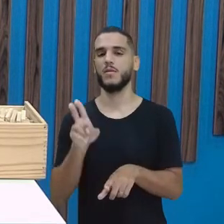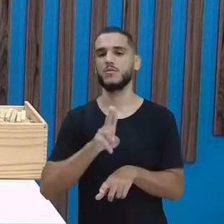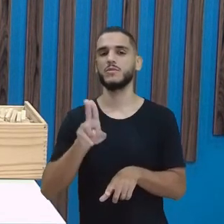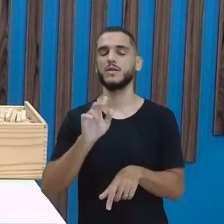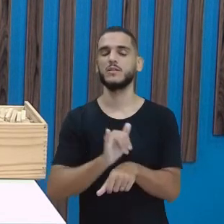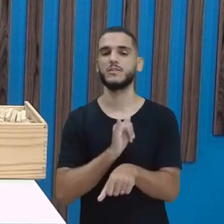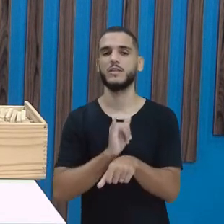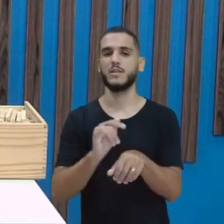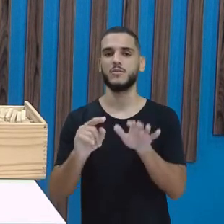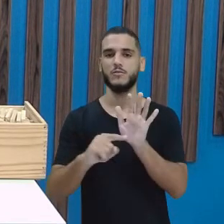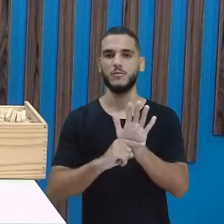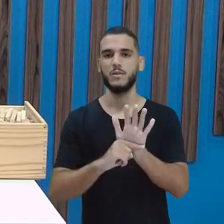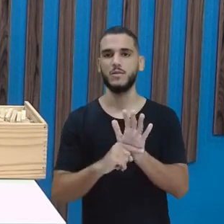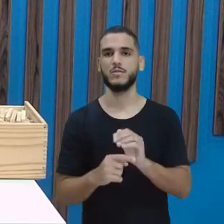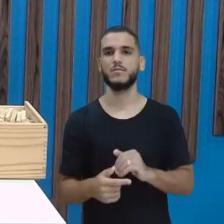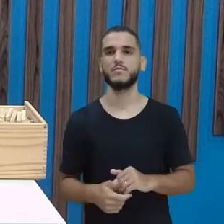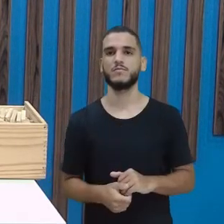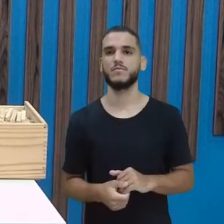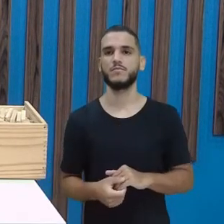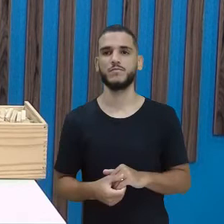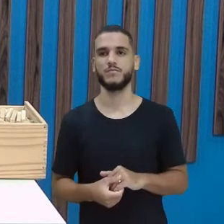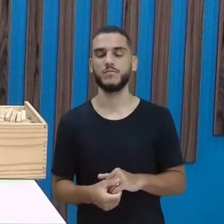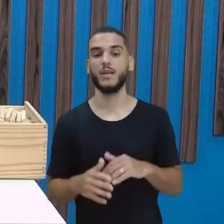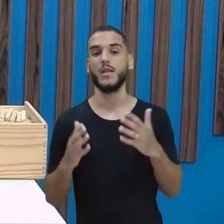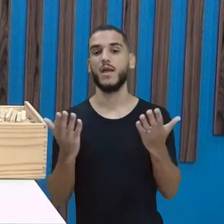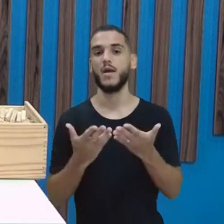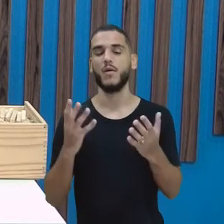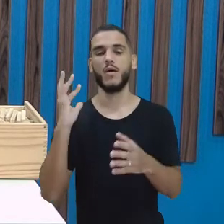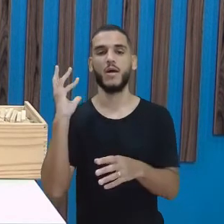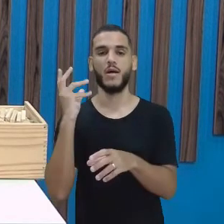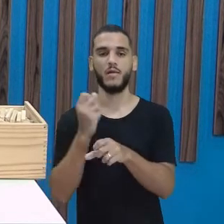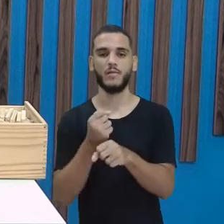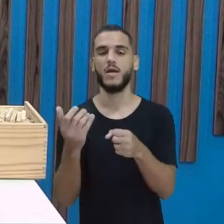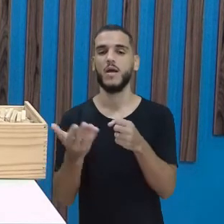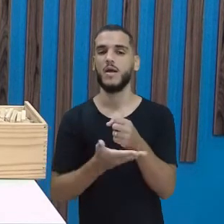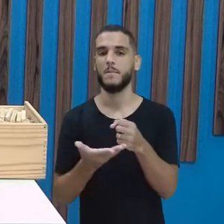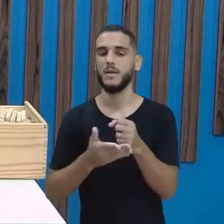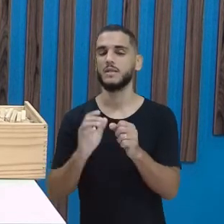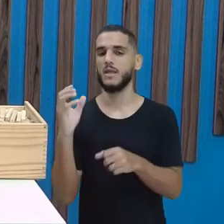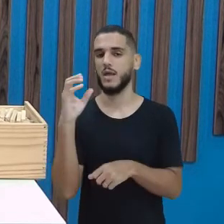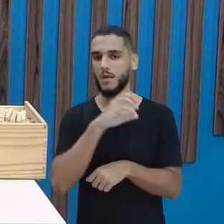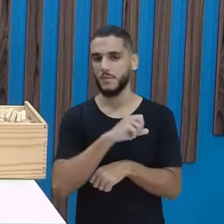subtração, ok? Então, vamos lá fazer uma revisãozinha bem basiquinha.